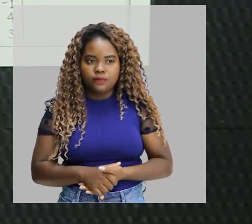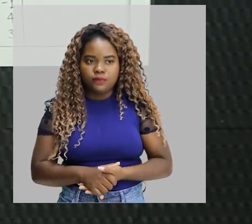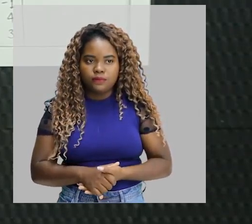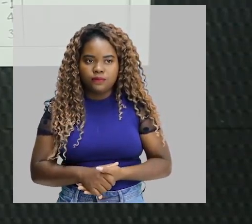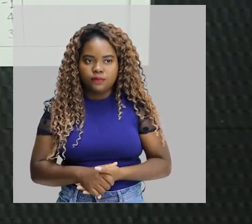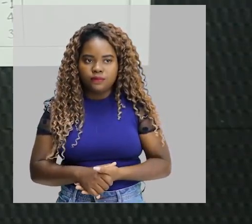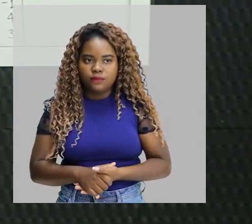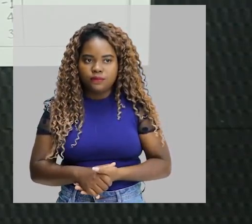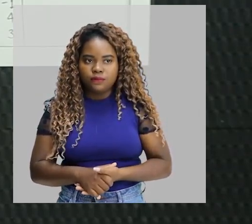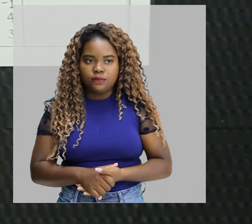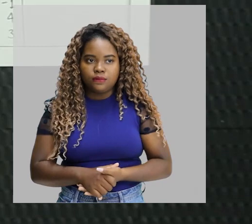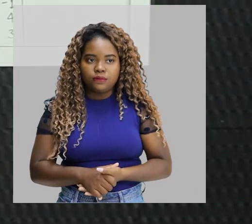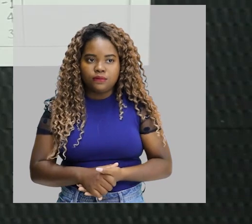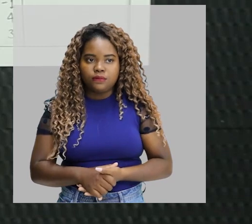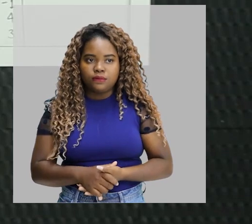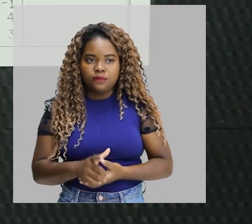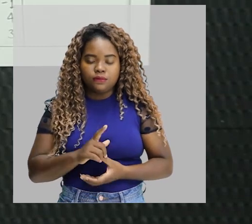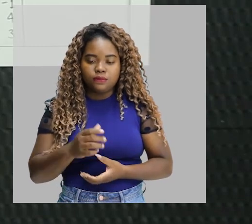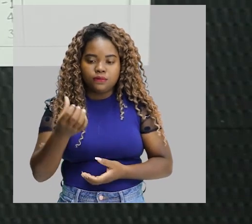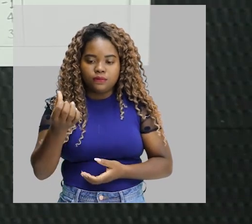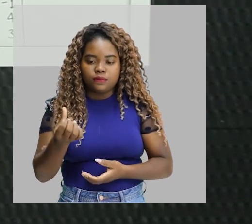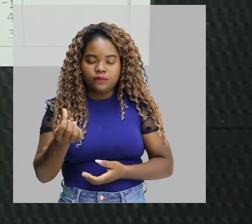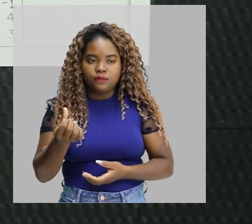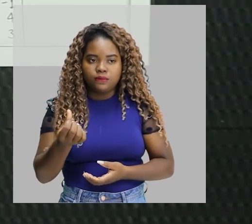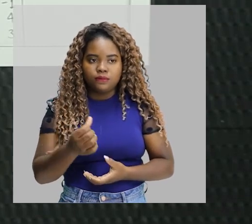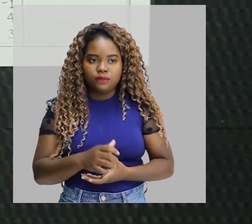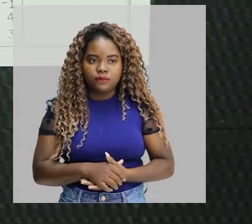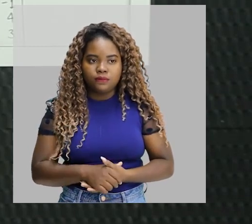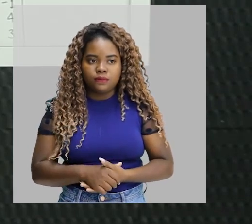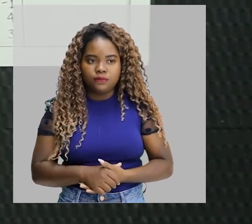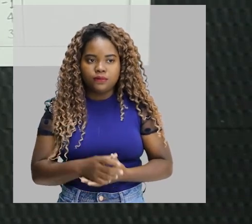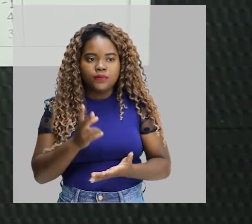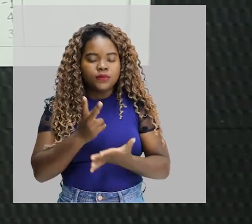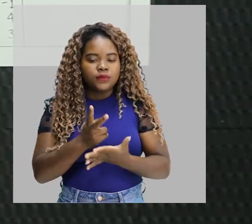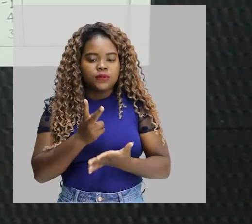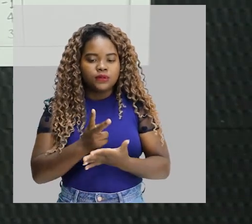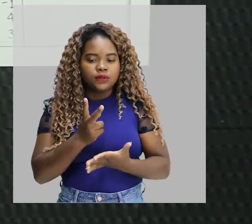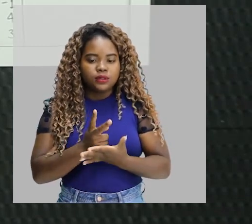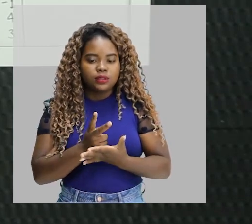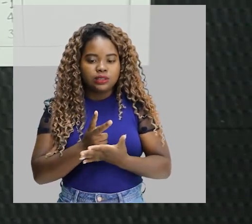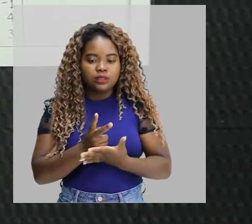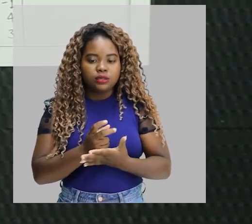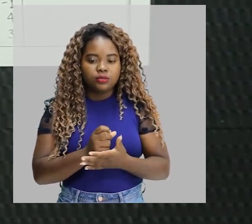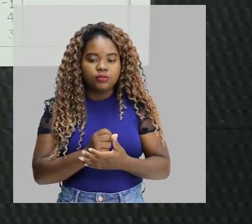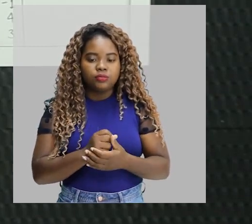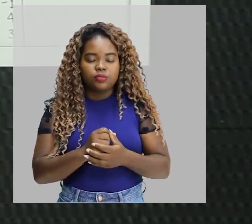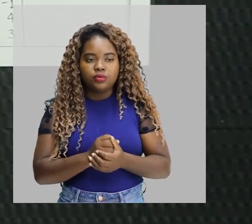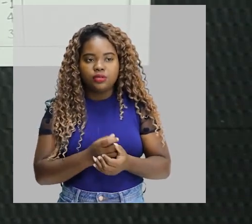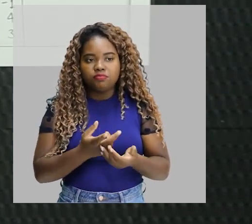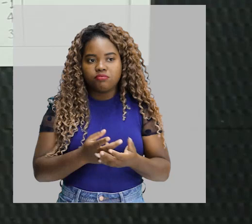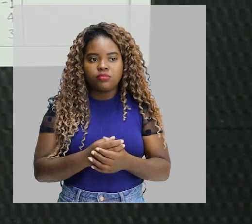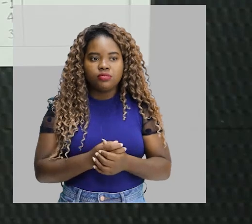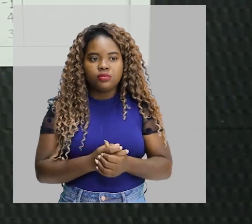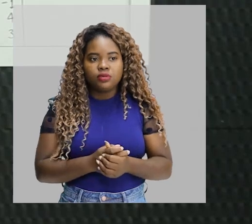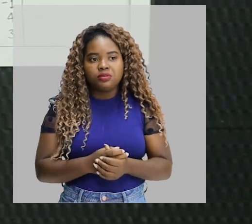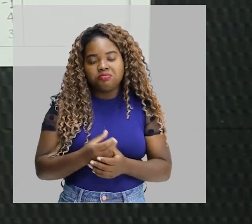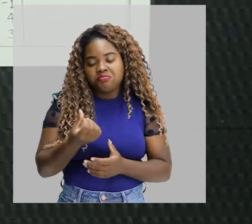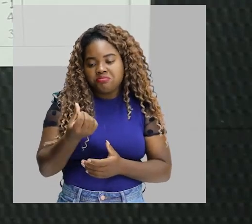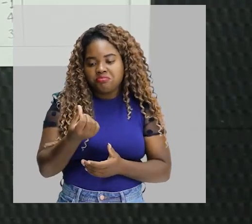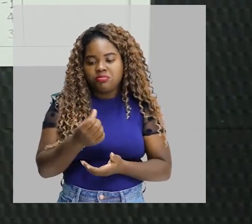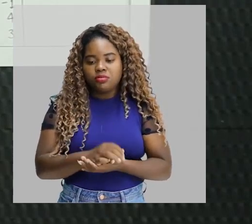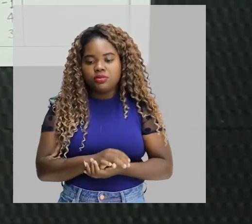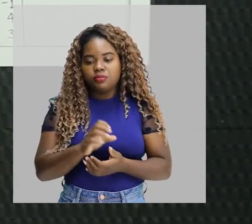ó aqui dá seis né fica mais seis na Ida sempre o sinal do produto prevalece sempre